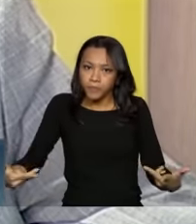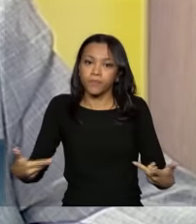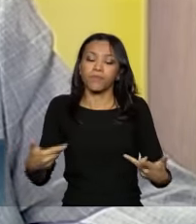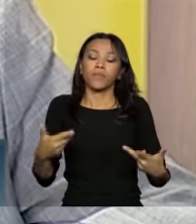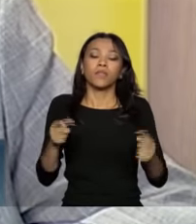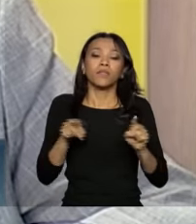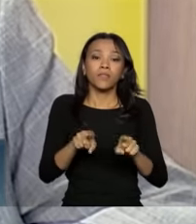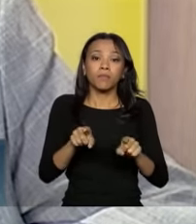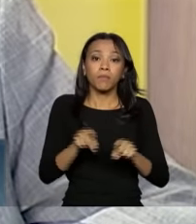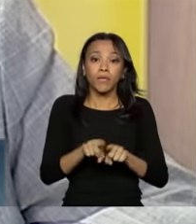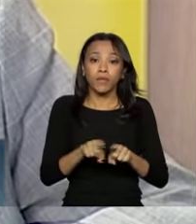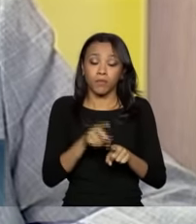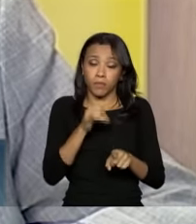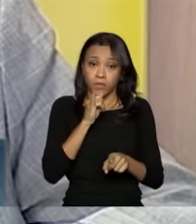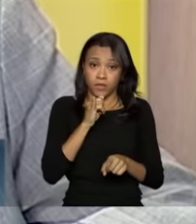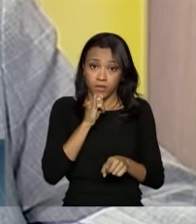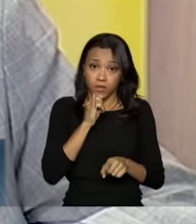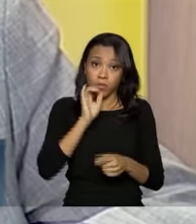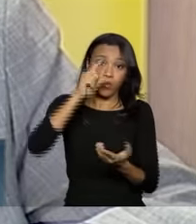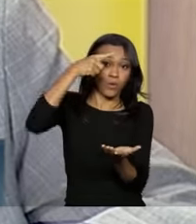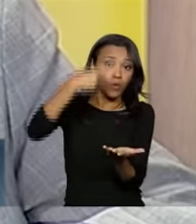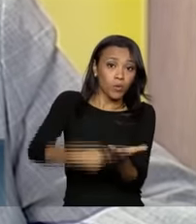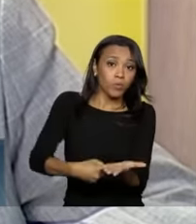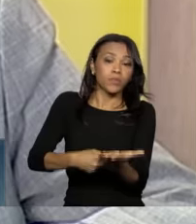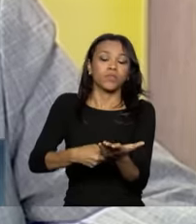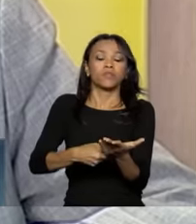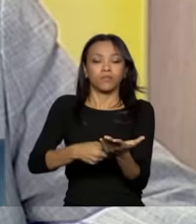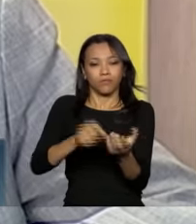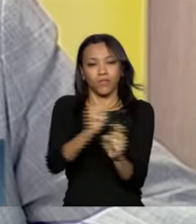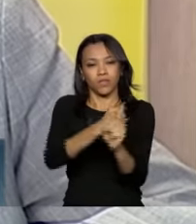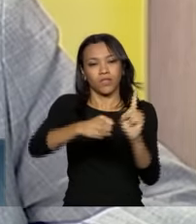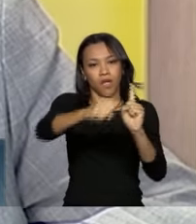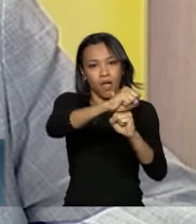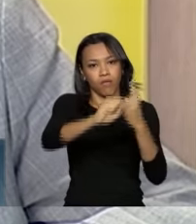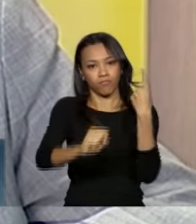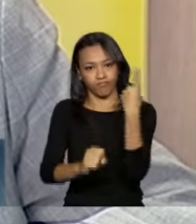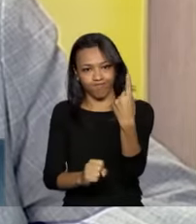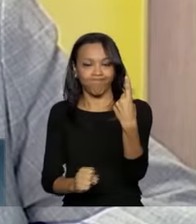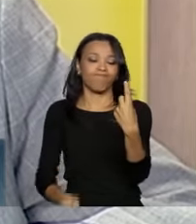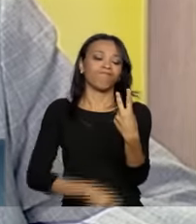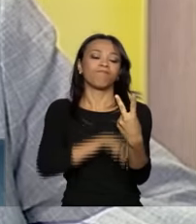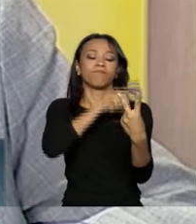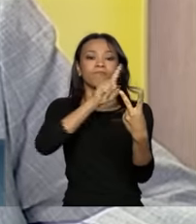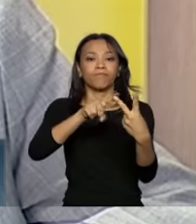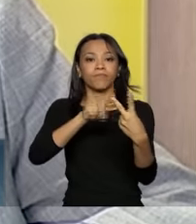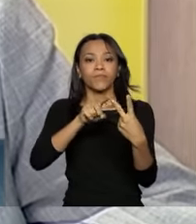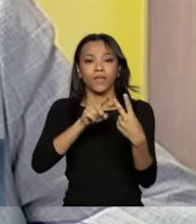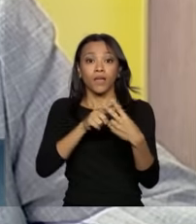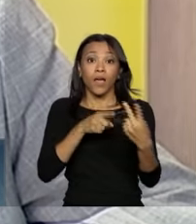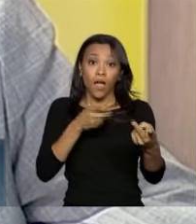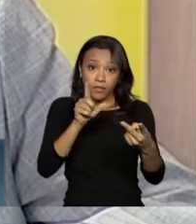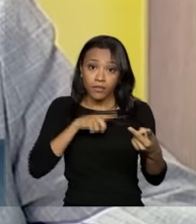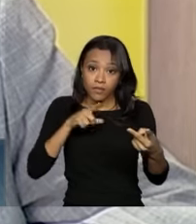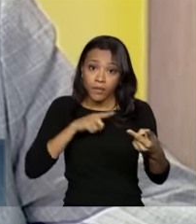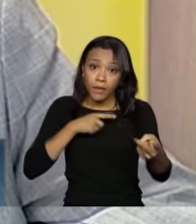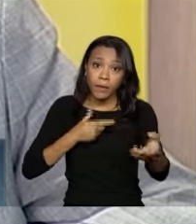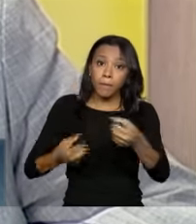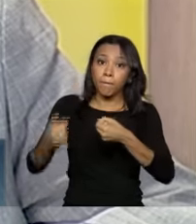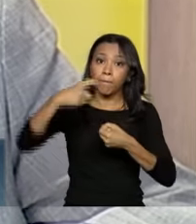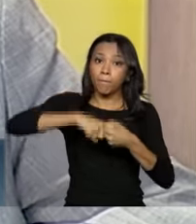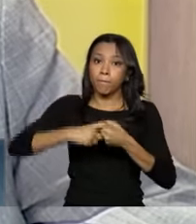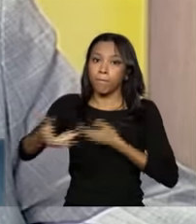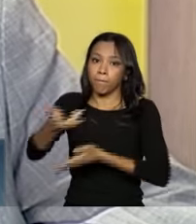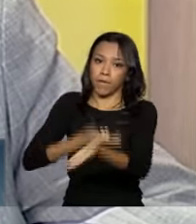novos indicadores, como, por exemplo, compromisso social, a articulação com a rede do SUS,